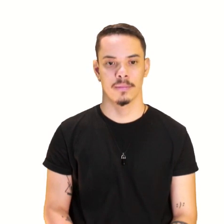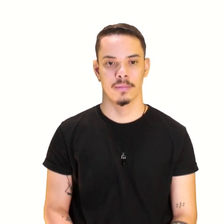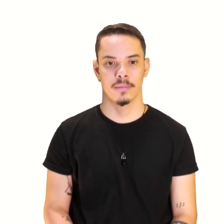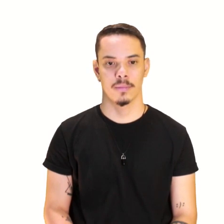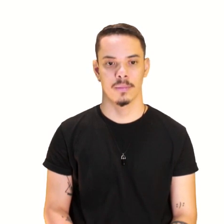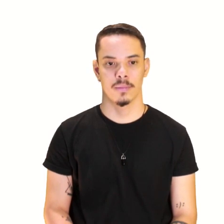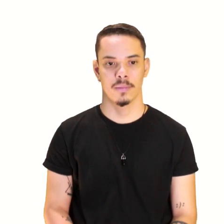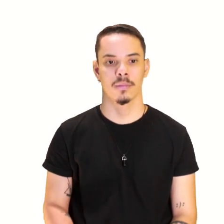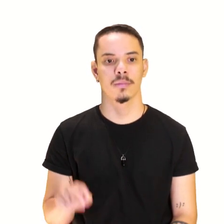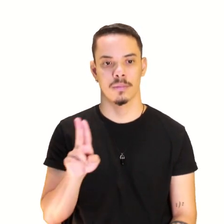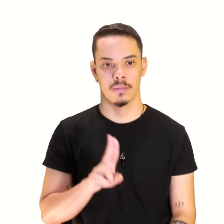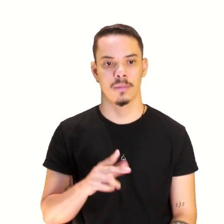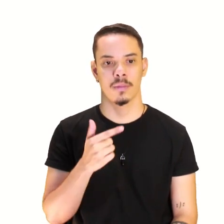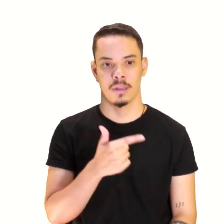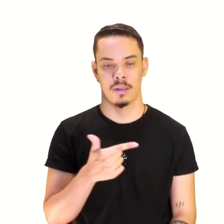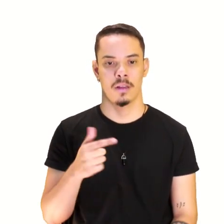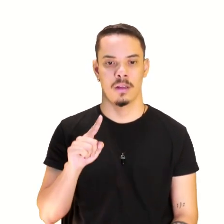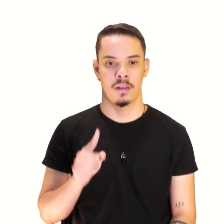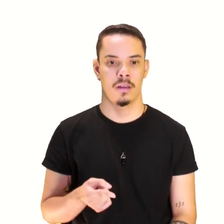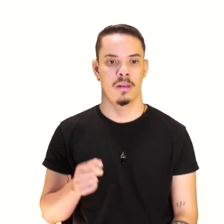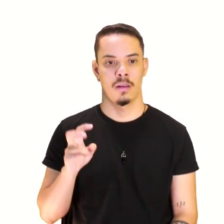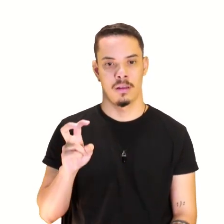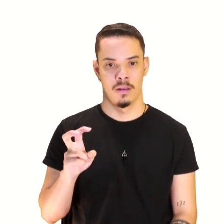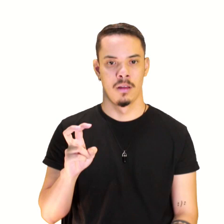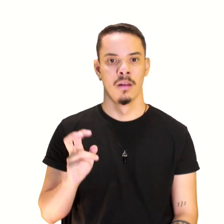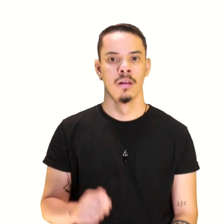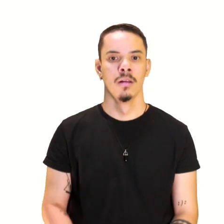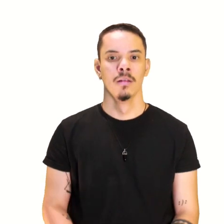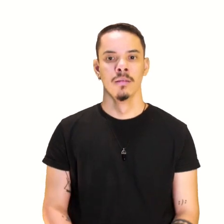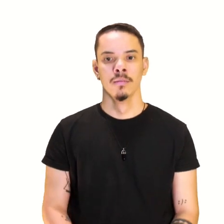vai ter que ser usar o 22,5 mesmo, porque a gente está querendo o x, né?